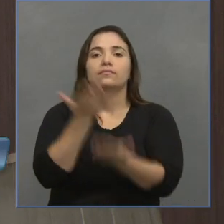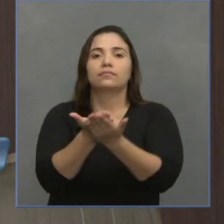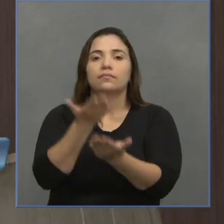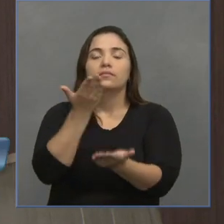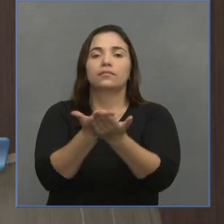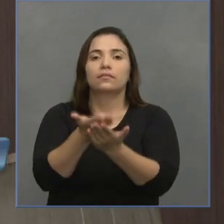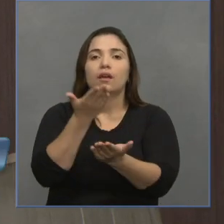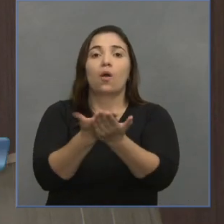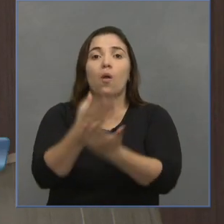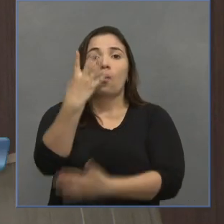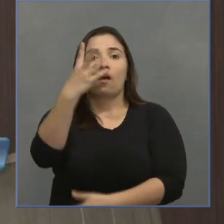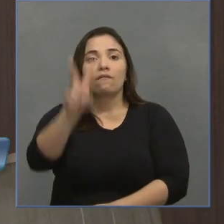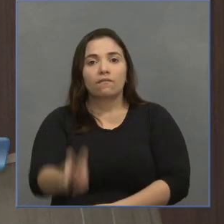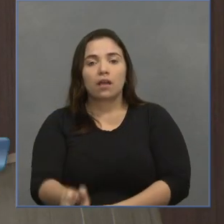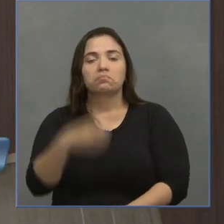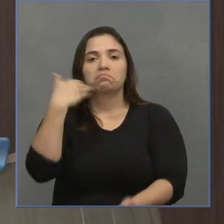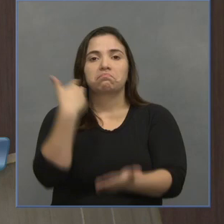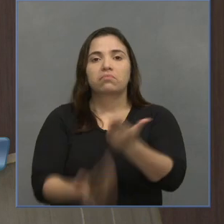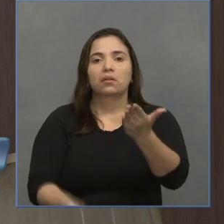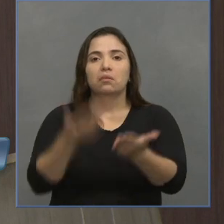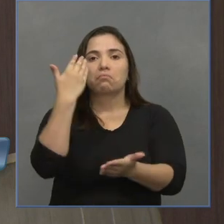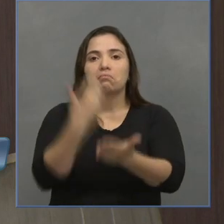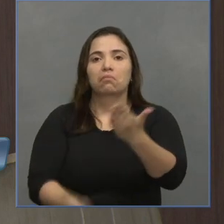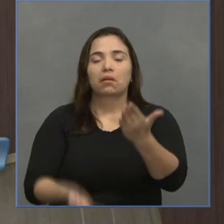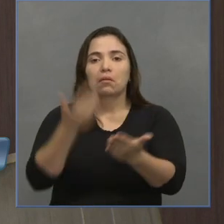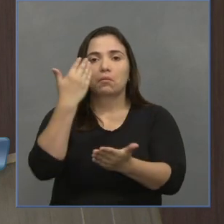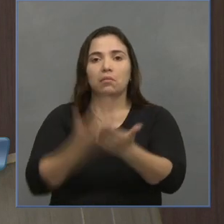solar. Eu já perdi 4 vezes no voto